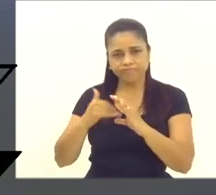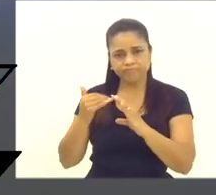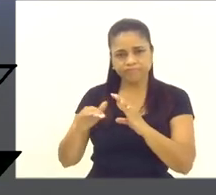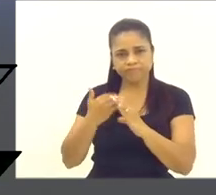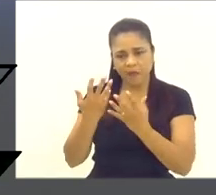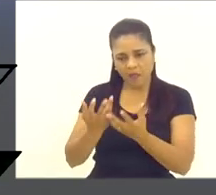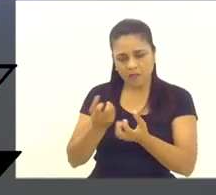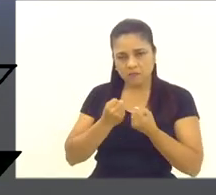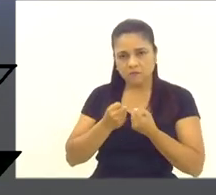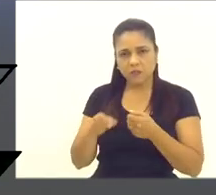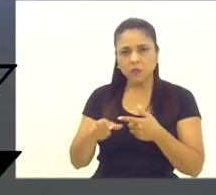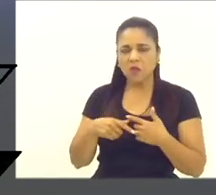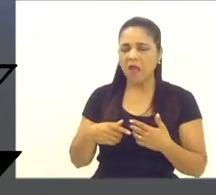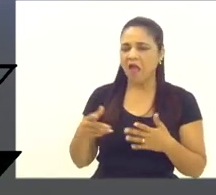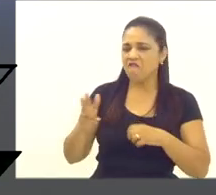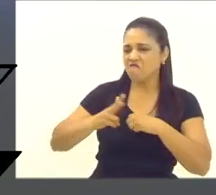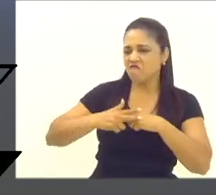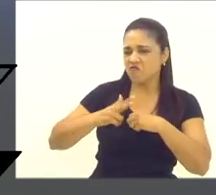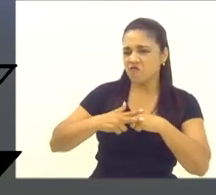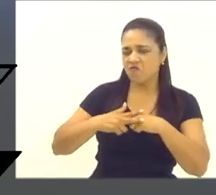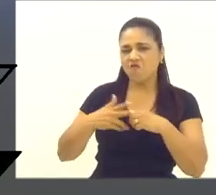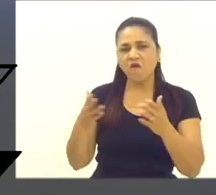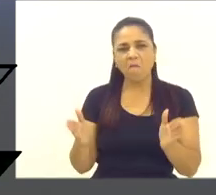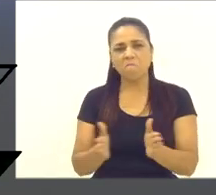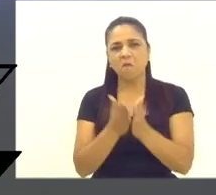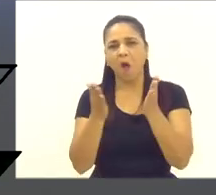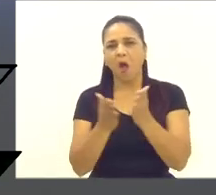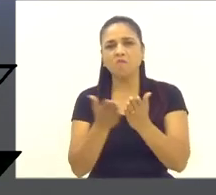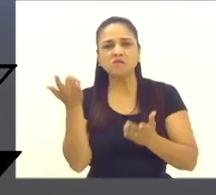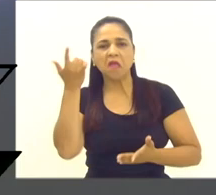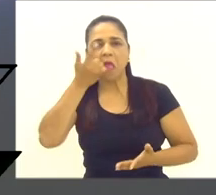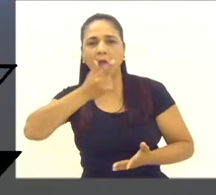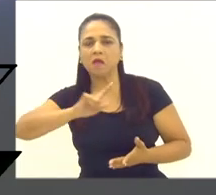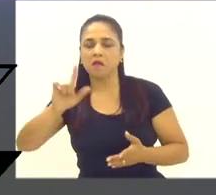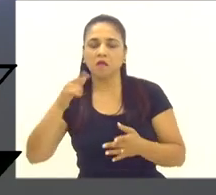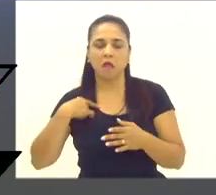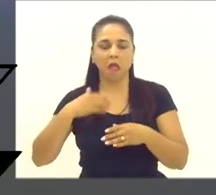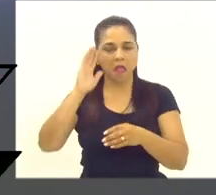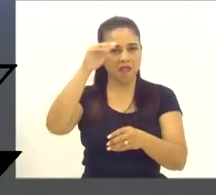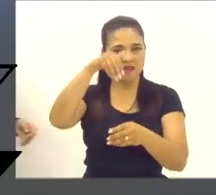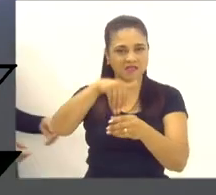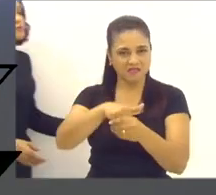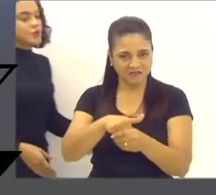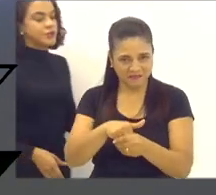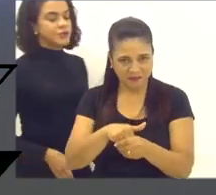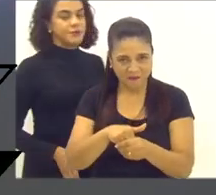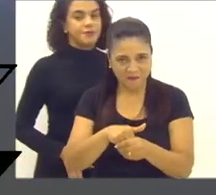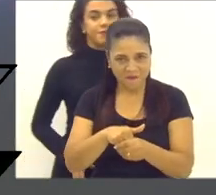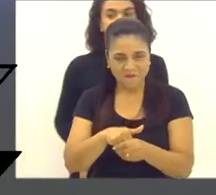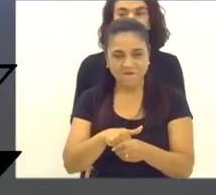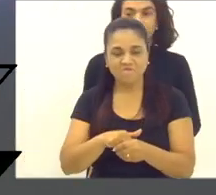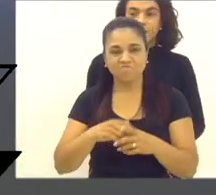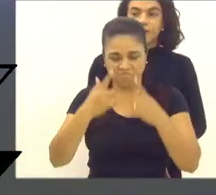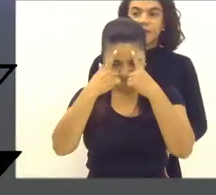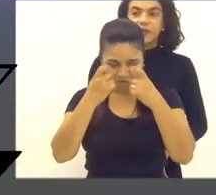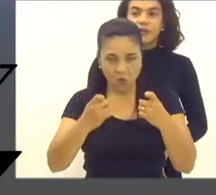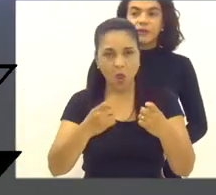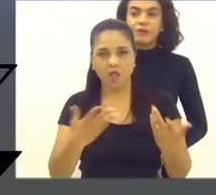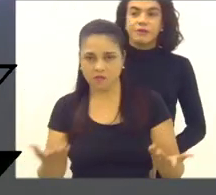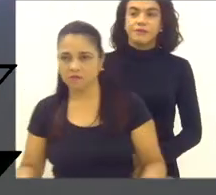pobre viúva enfim que ia ganhar eleições por causa disso um nível de agressão muito